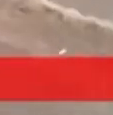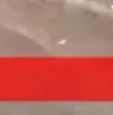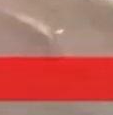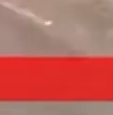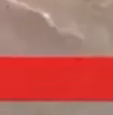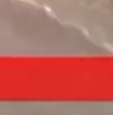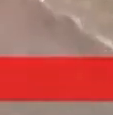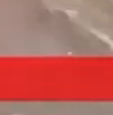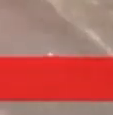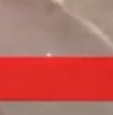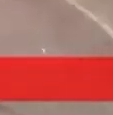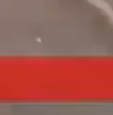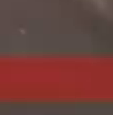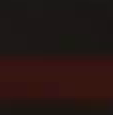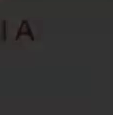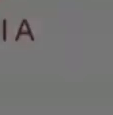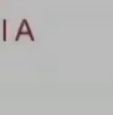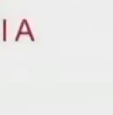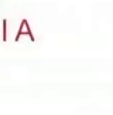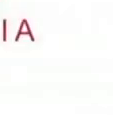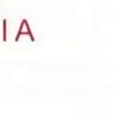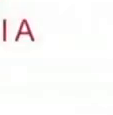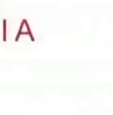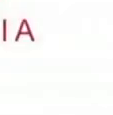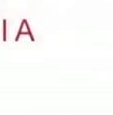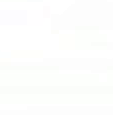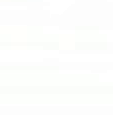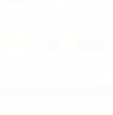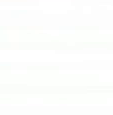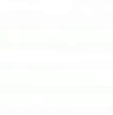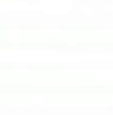risco grave e desnecessário.